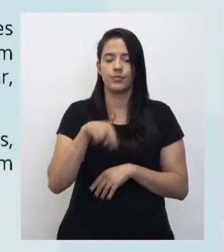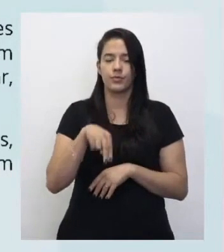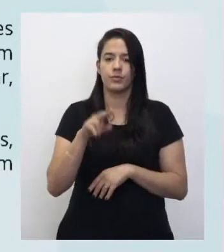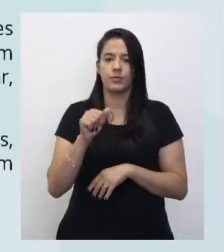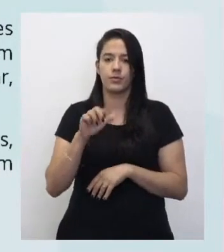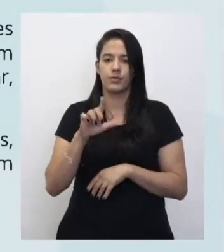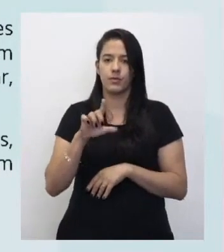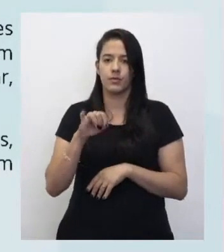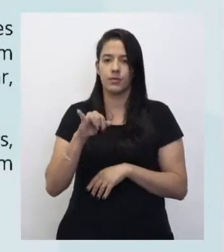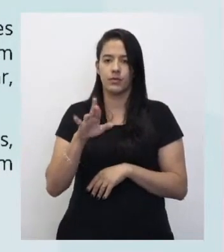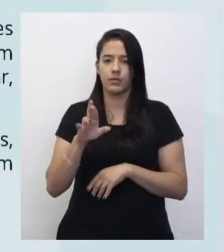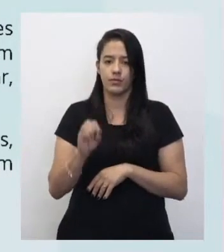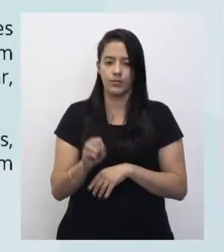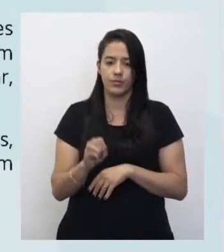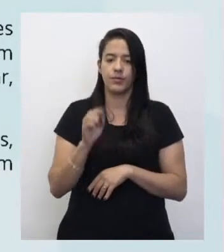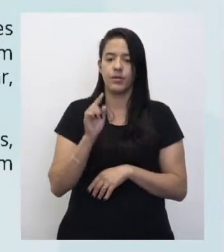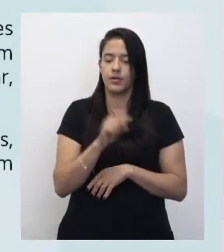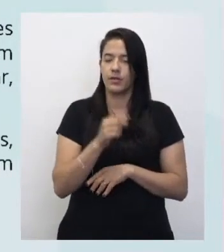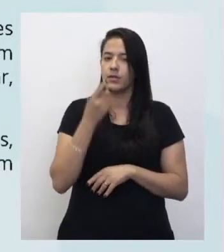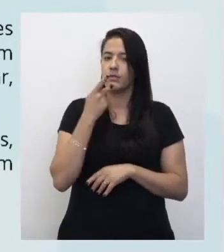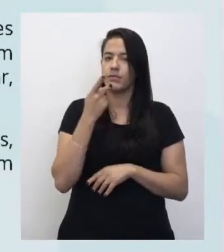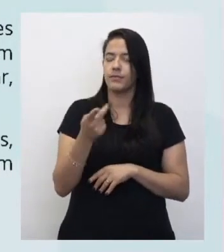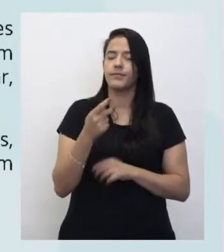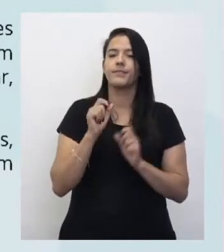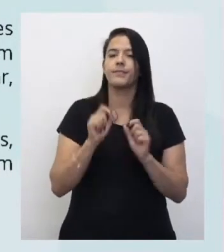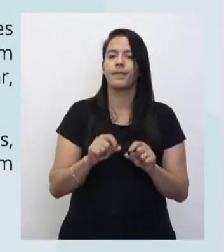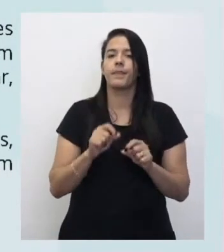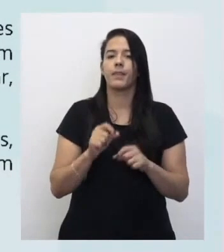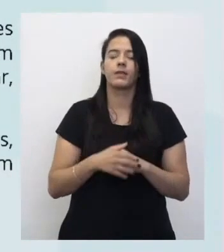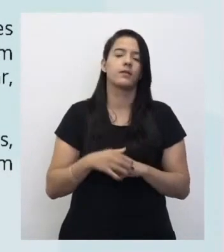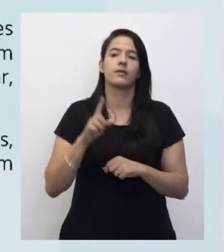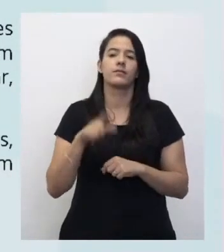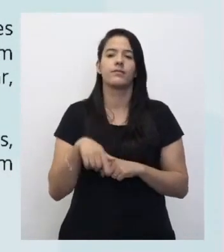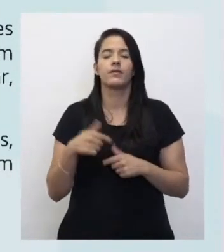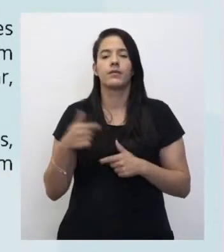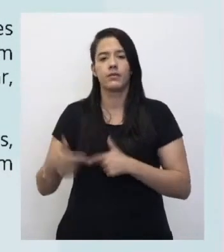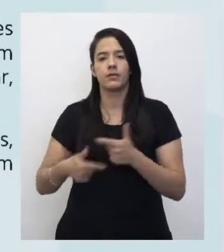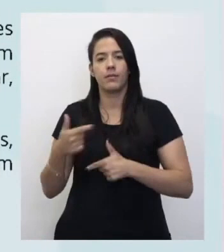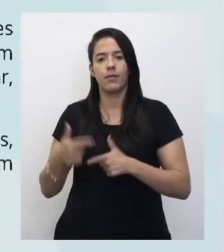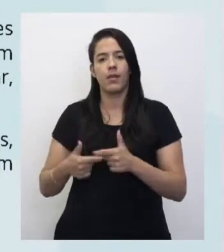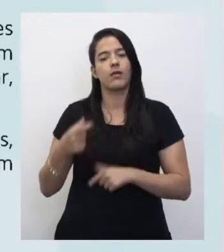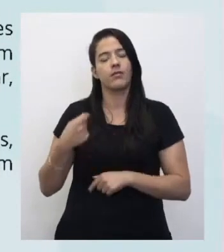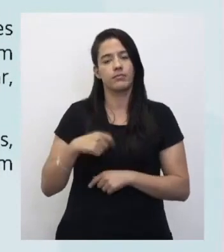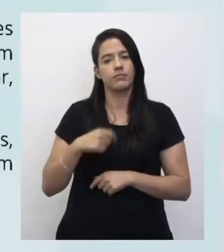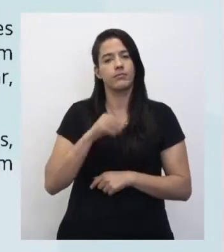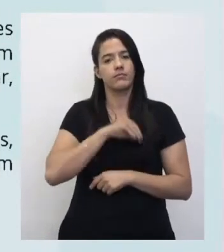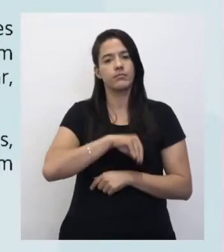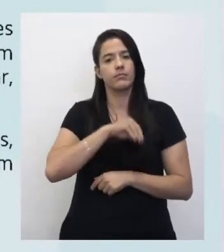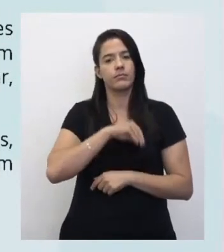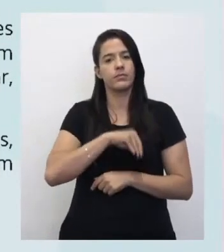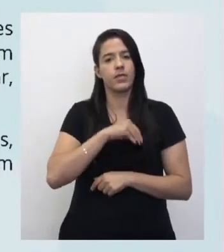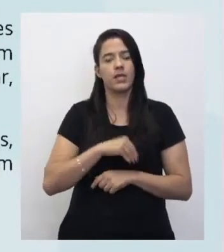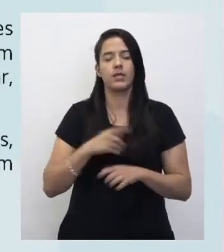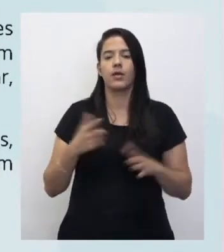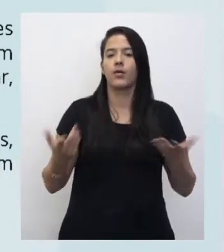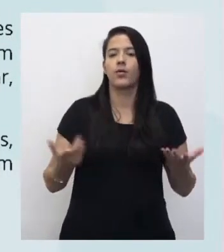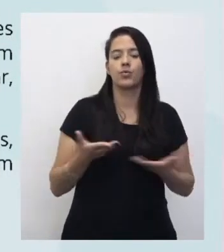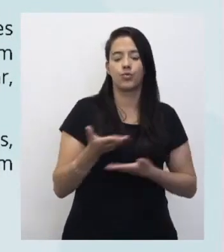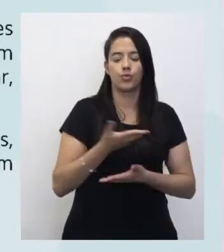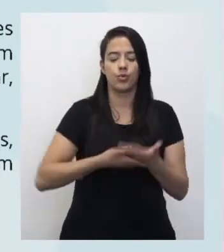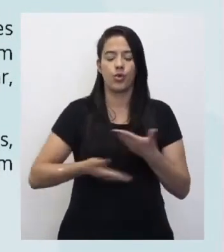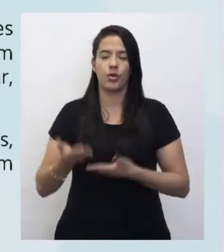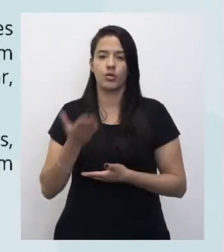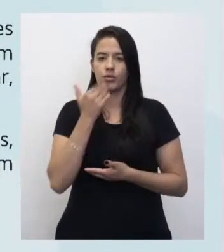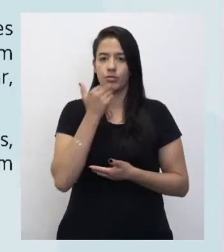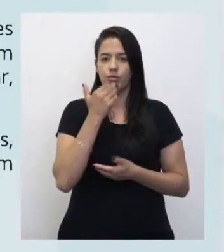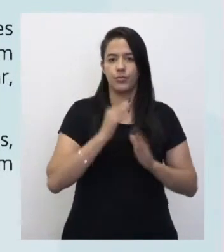quando o aprendiz se torna jornaleiro, ele vai poder trabalhar para um mestre e receber salário, ou seja, ele não vai mais trabalhar em troca de comida e abrigo,